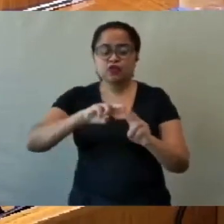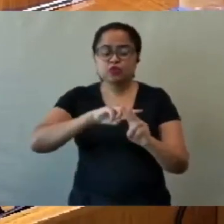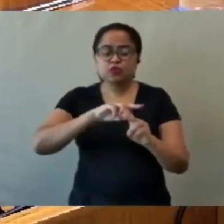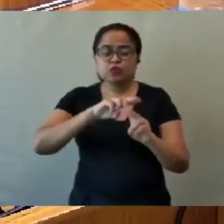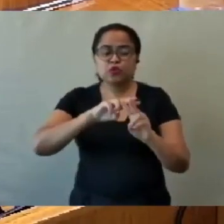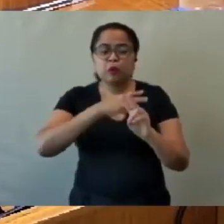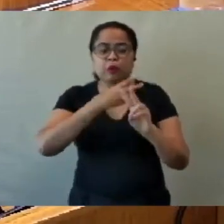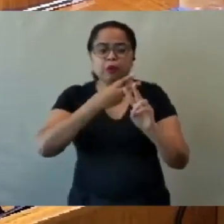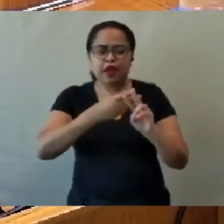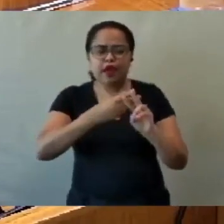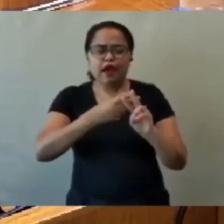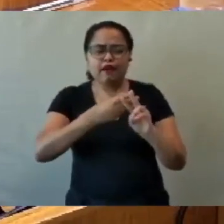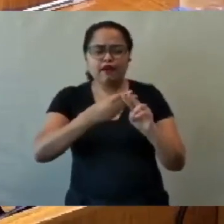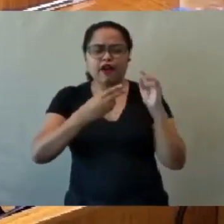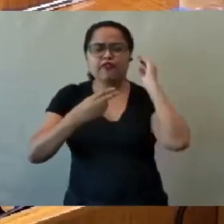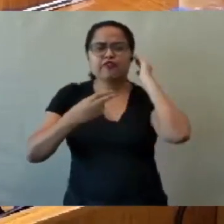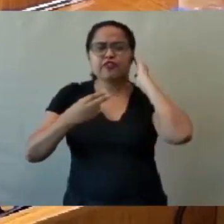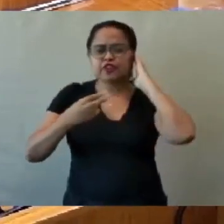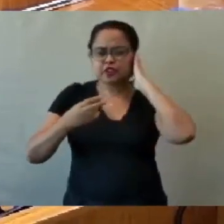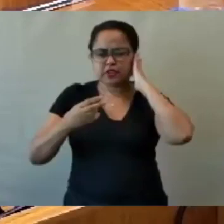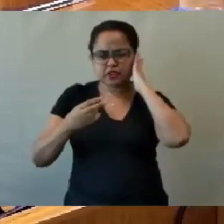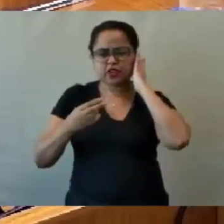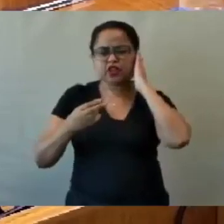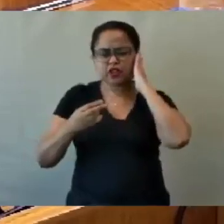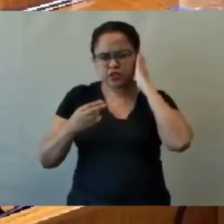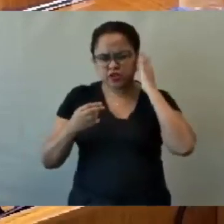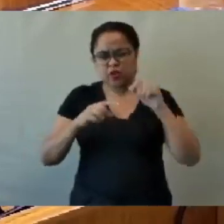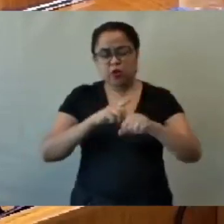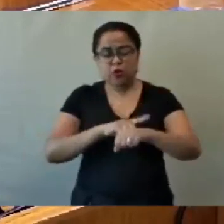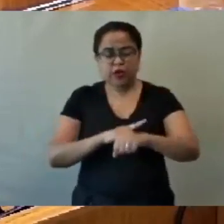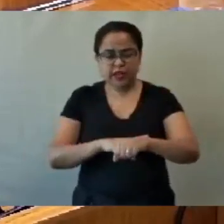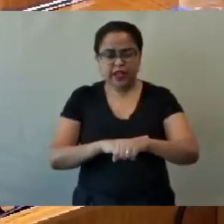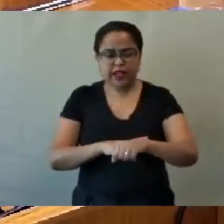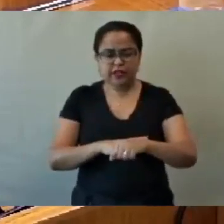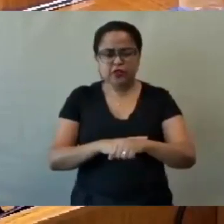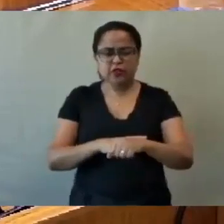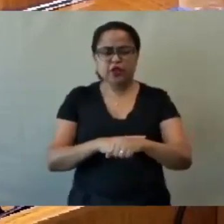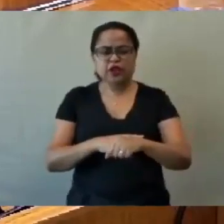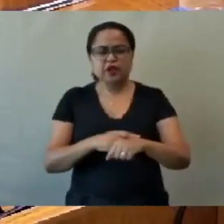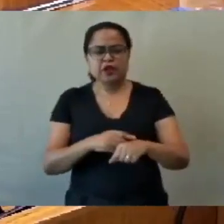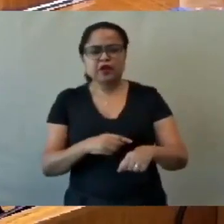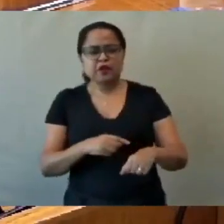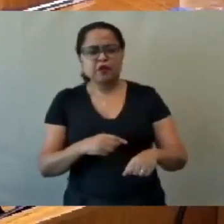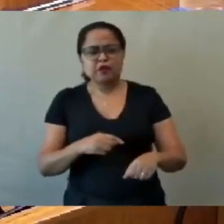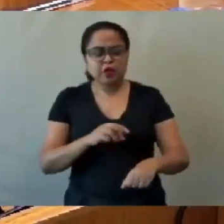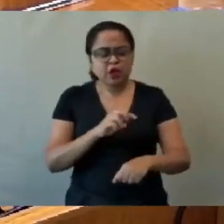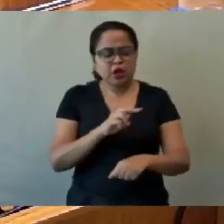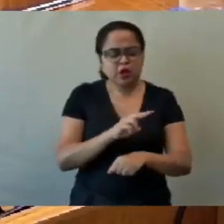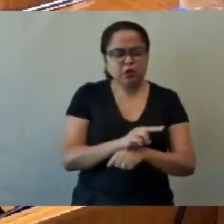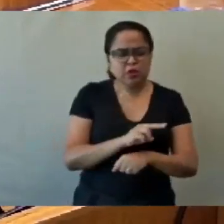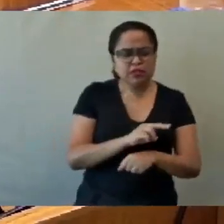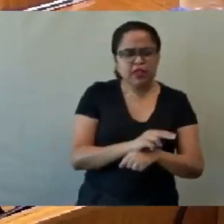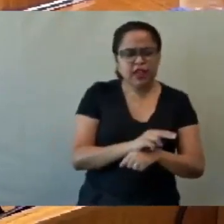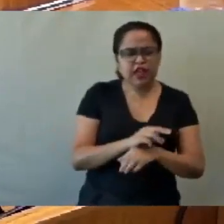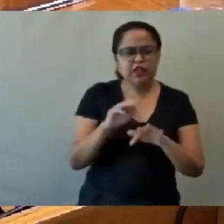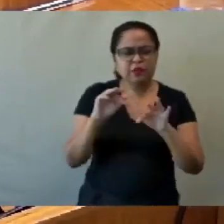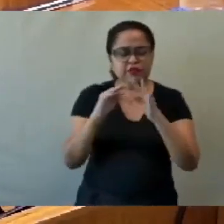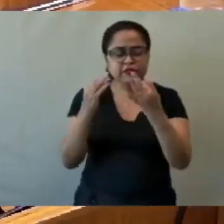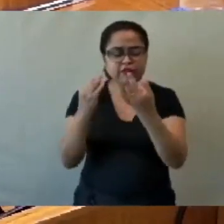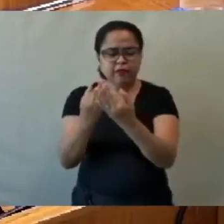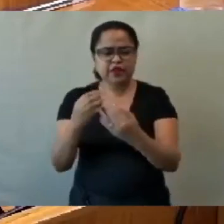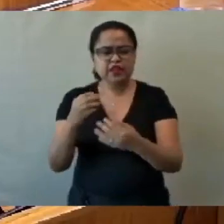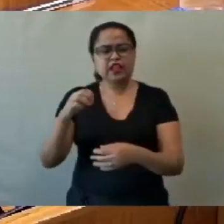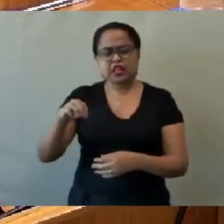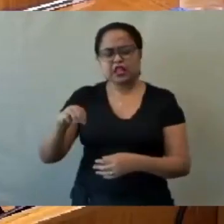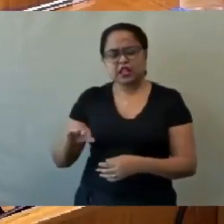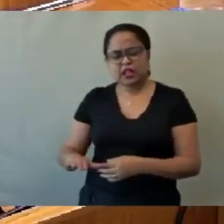de professora você tem que dobrar, você tem que se virar, né, Cida? A Isa. Então, eu sou mãe, em primeiro lugar, eu sou mãe.